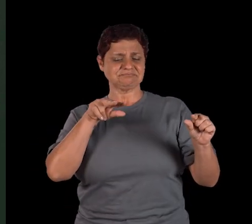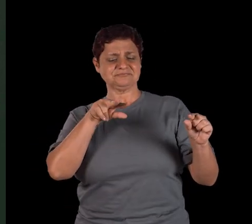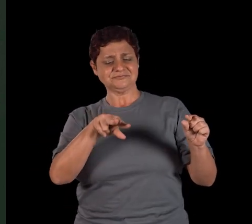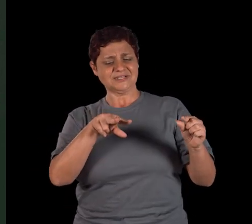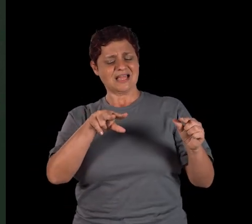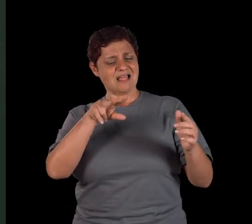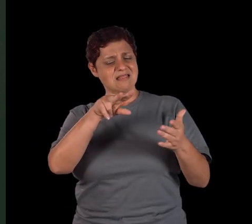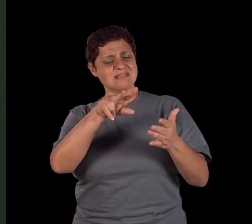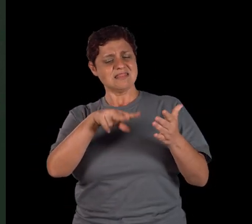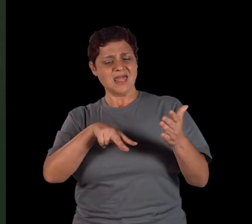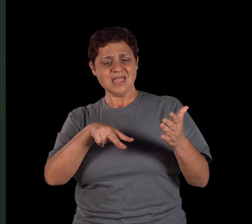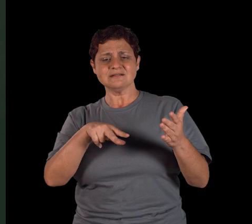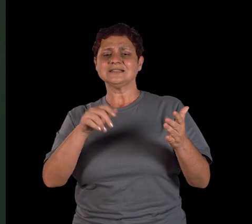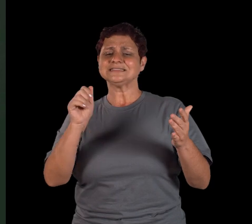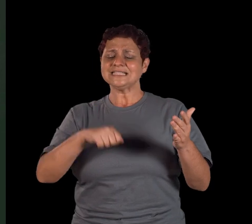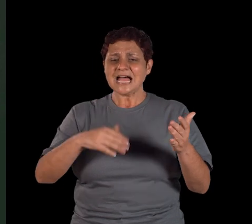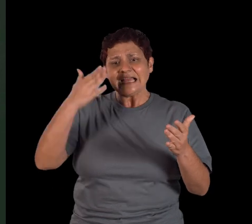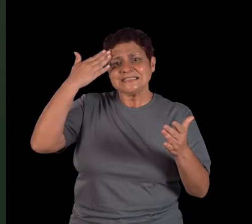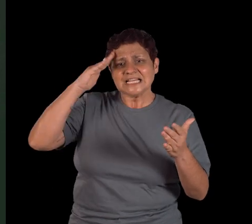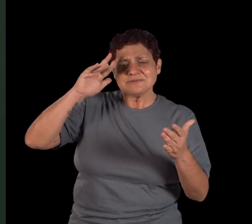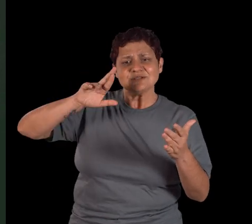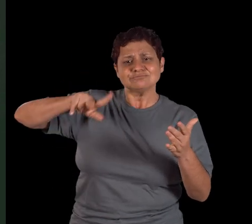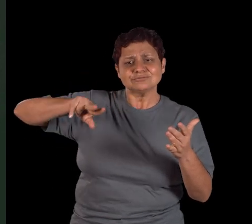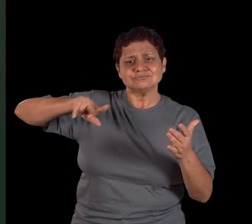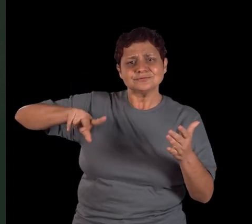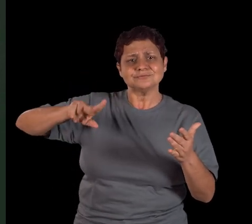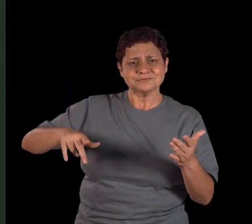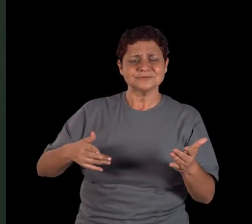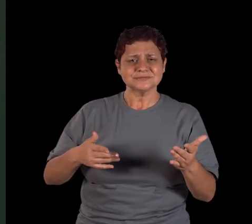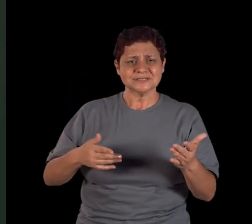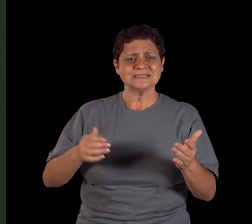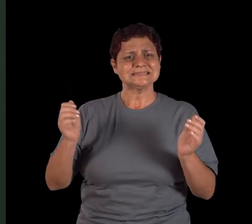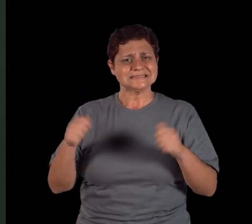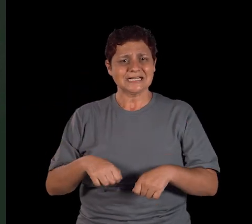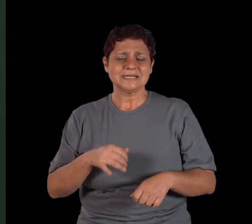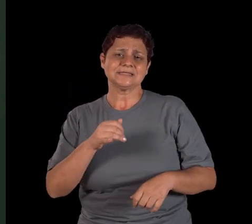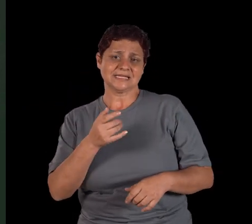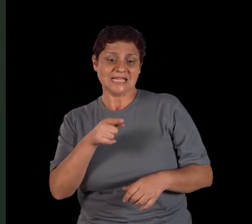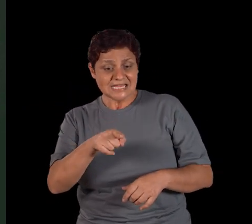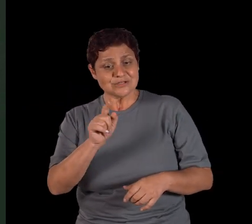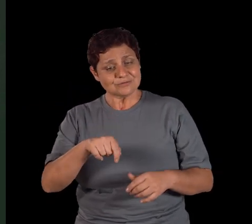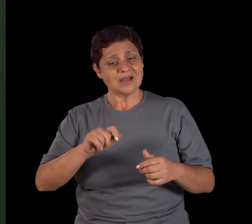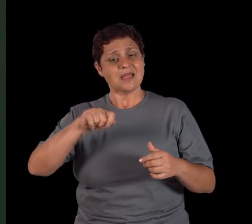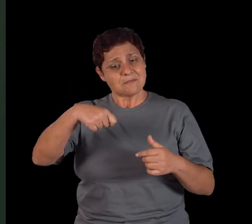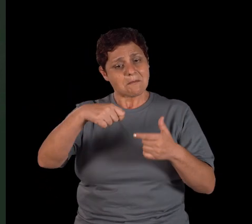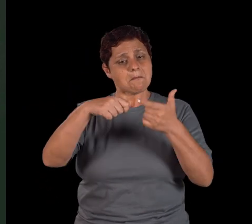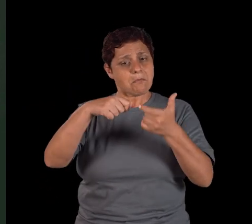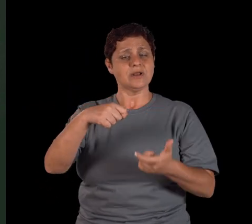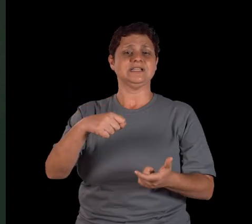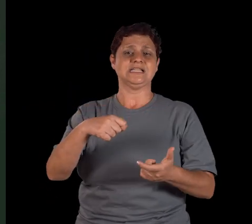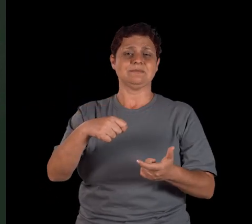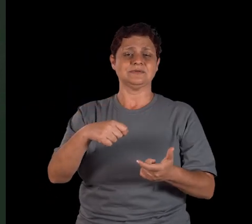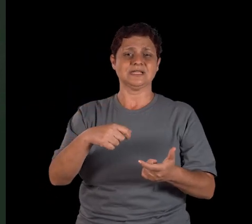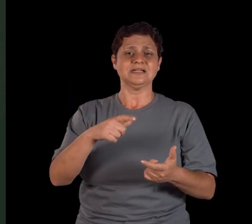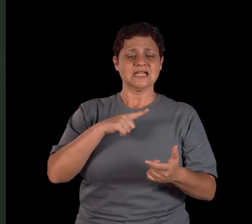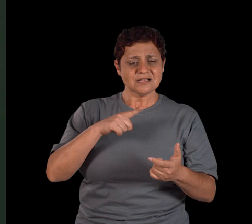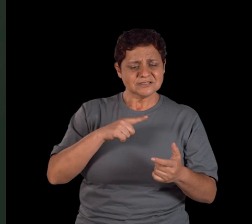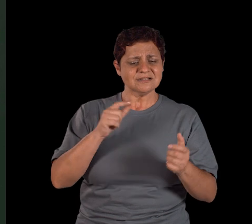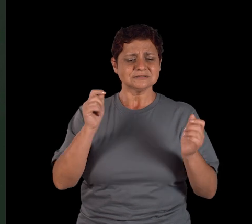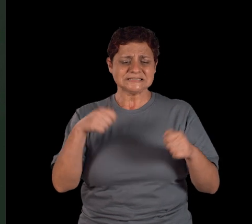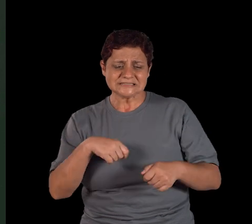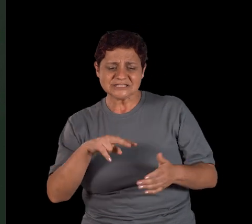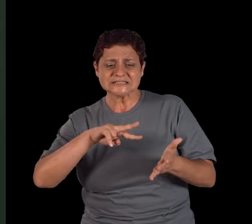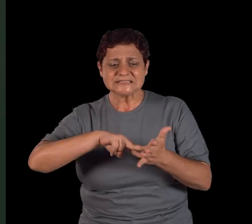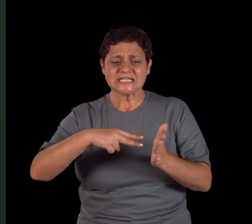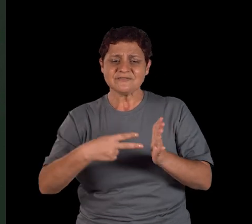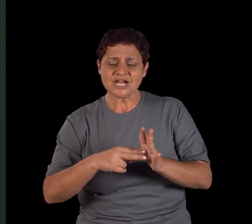o quê? Mais de uma possível leitura, certo? Mais de uma possível leitura. Isso é polissêmico. Quando eu tenho mais de uma possível